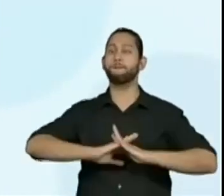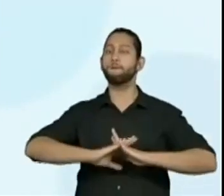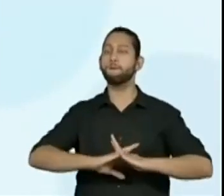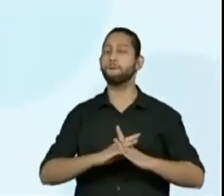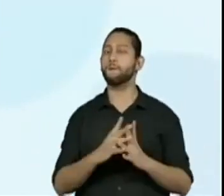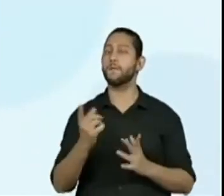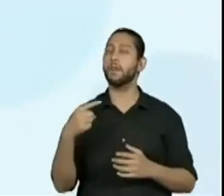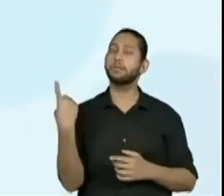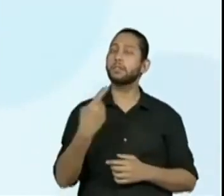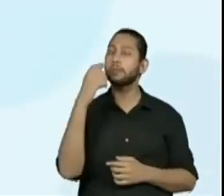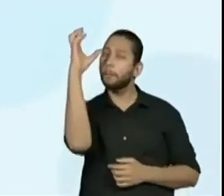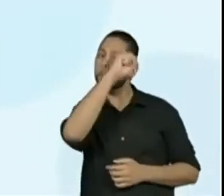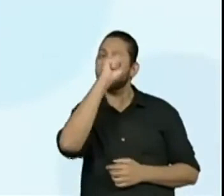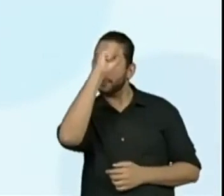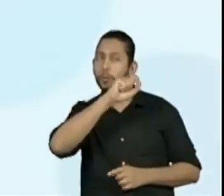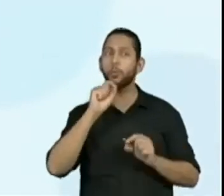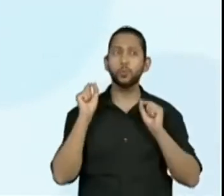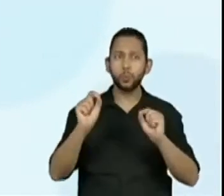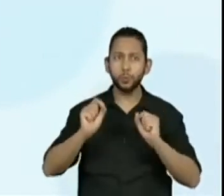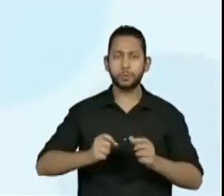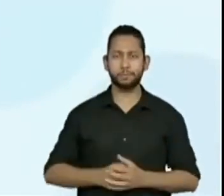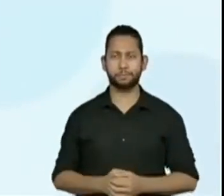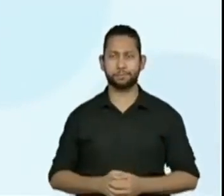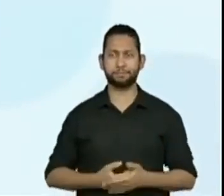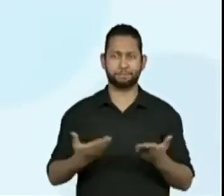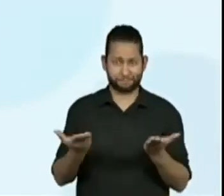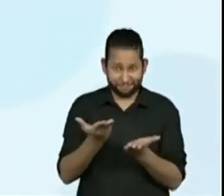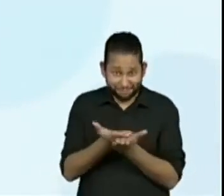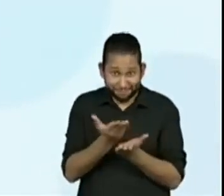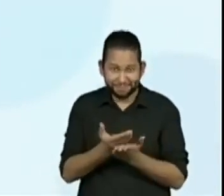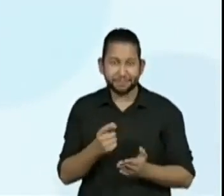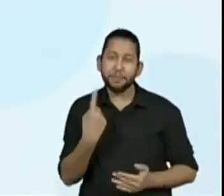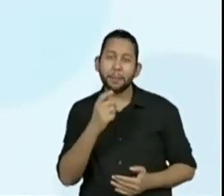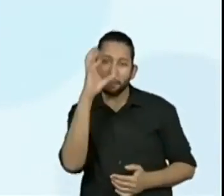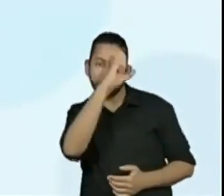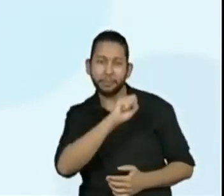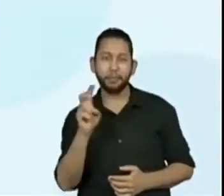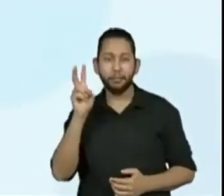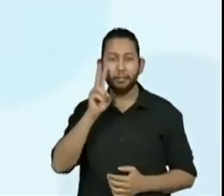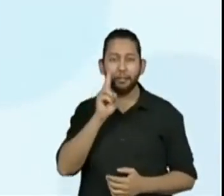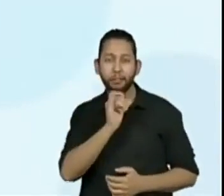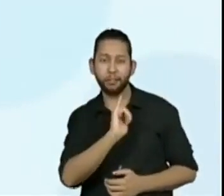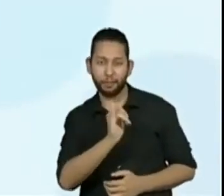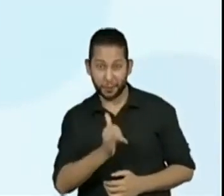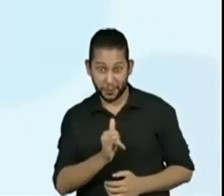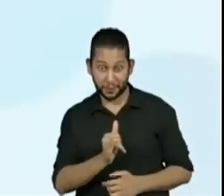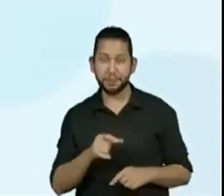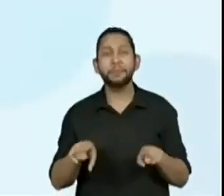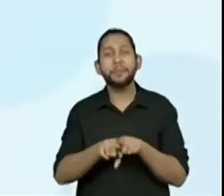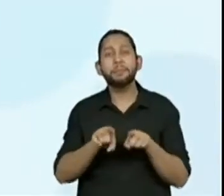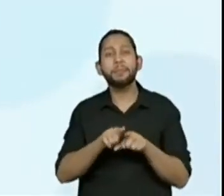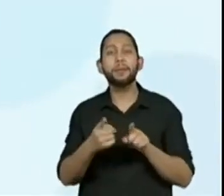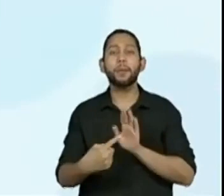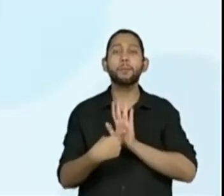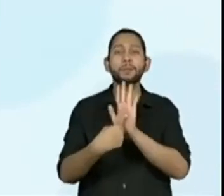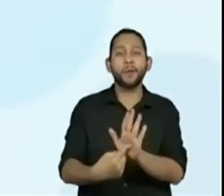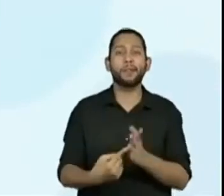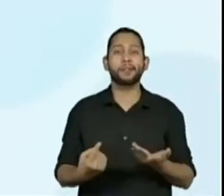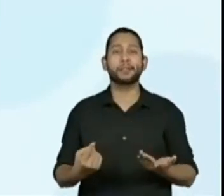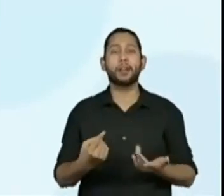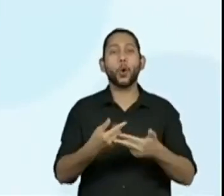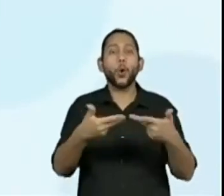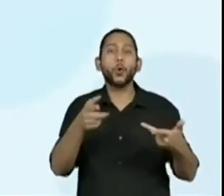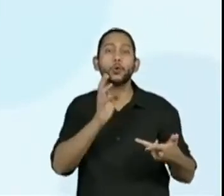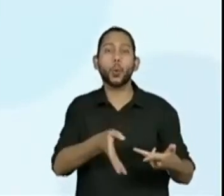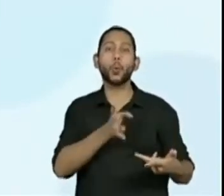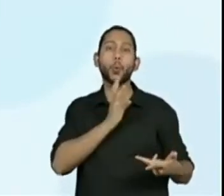O que vamos aprender? Nessa aula vamos aprender sobre os contos e indicar quais deles